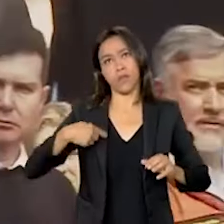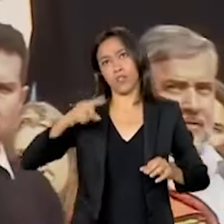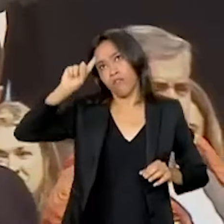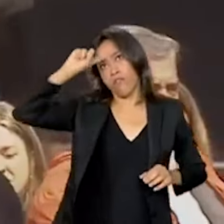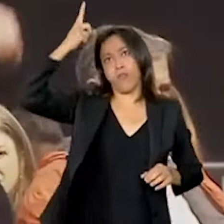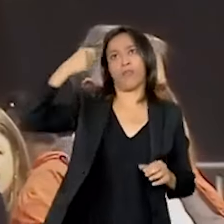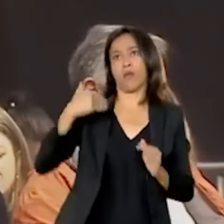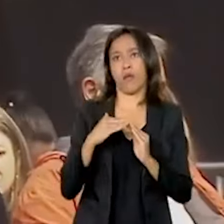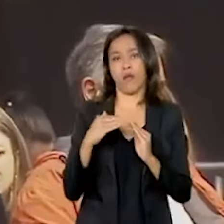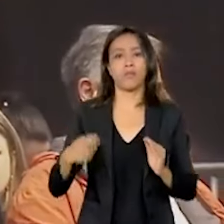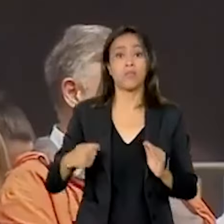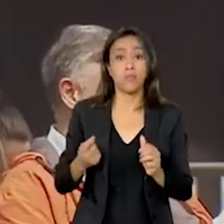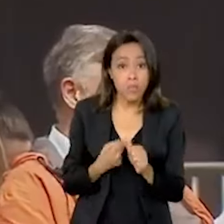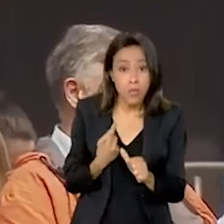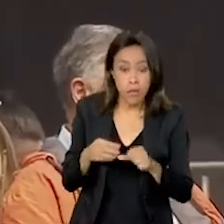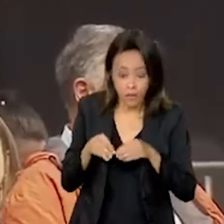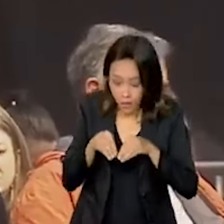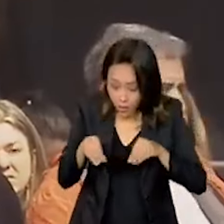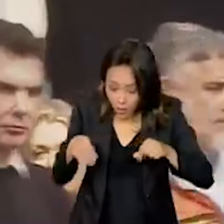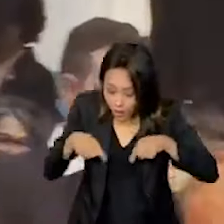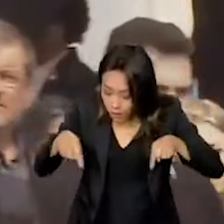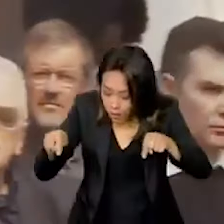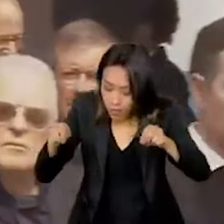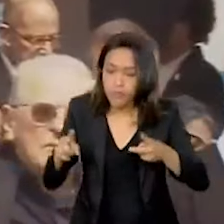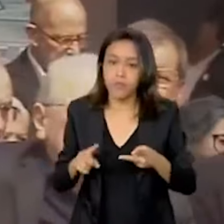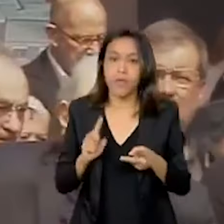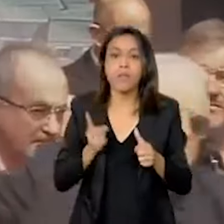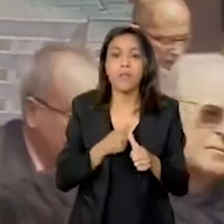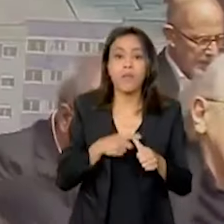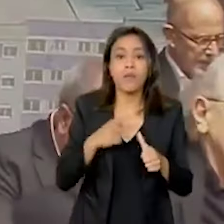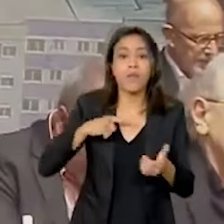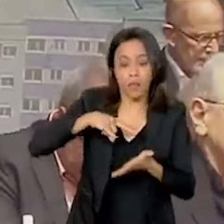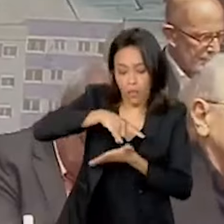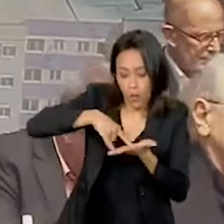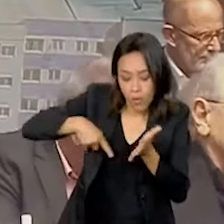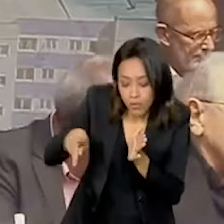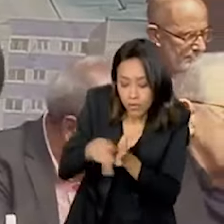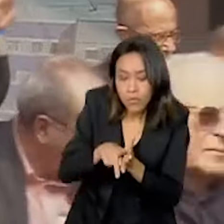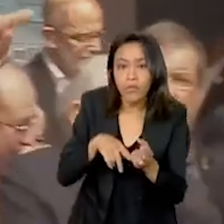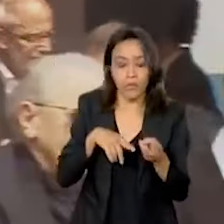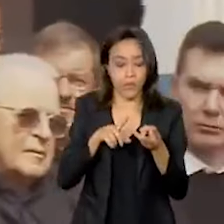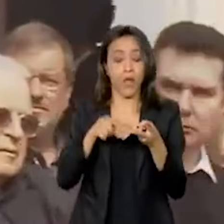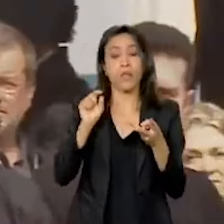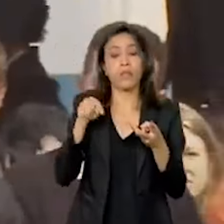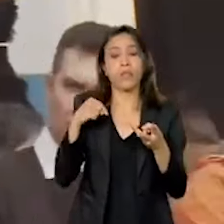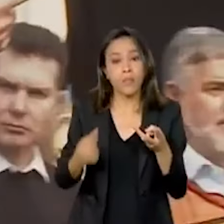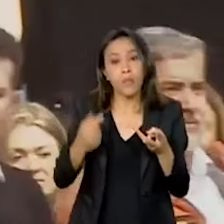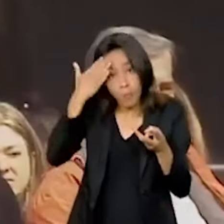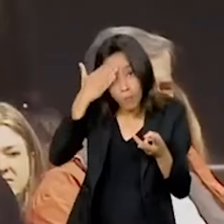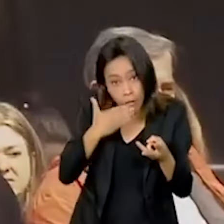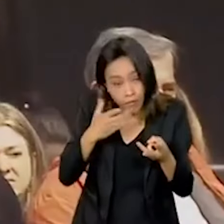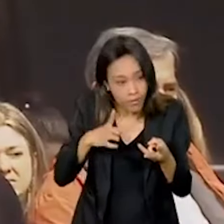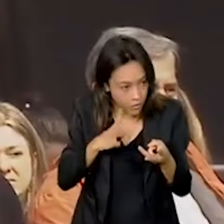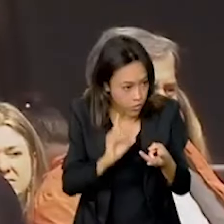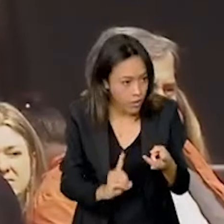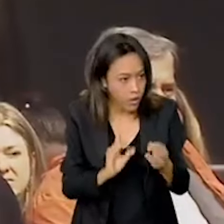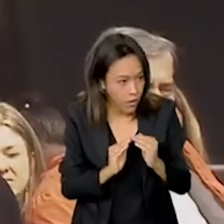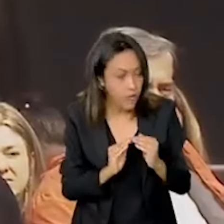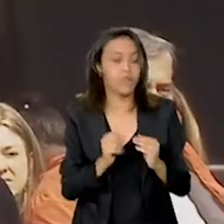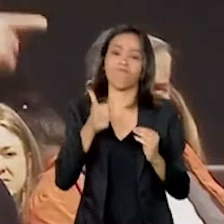é preciso ter terreno. A casa é preciso ter inscrição. A casa é preciso comprovar que as pessoas têm direito da